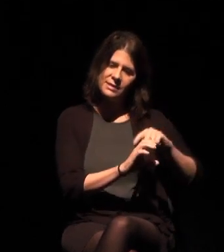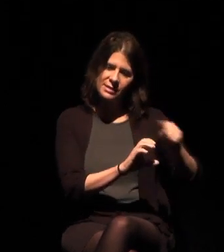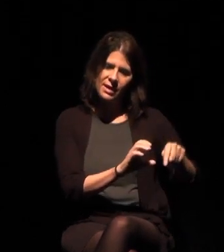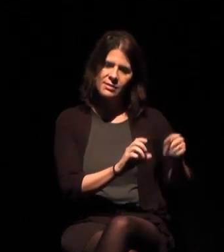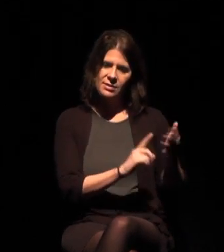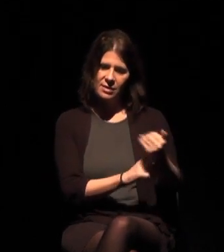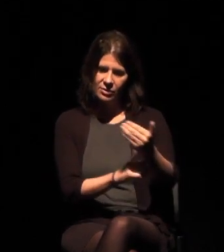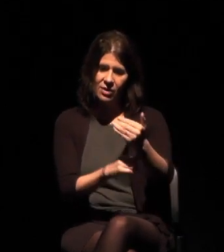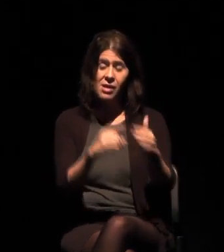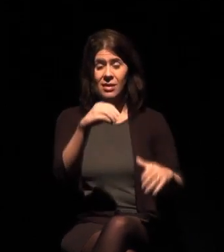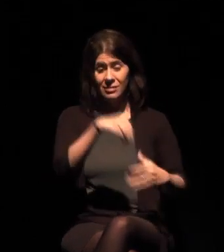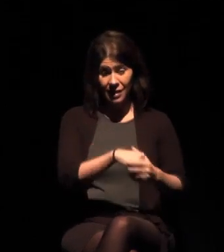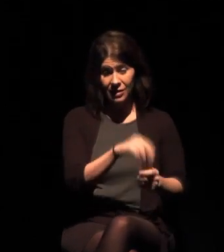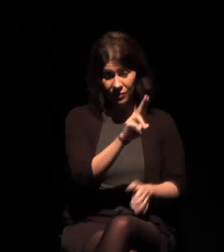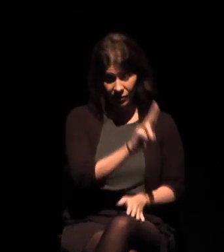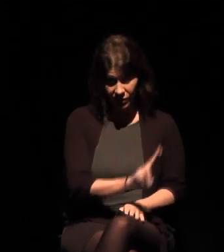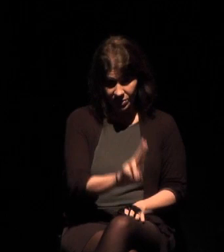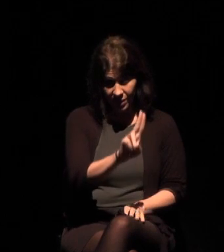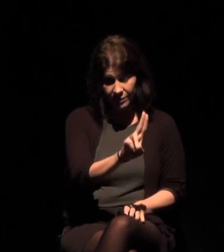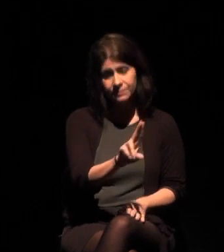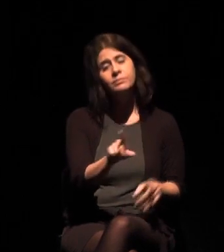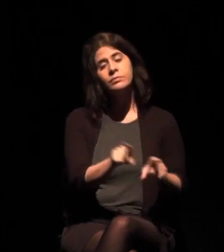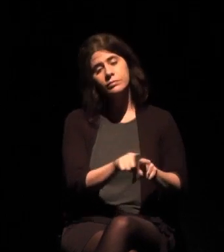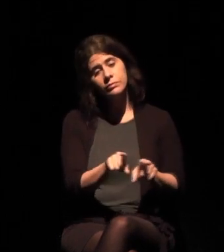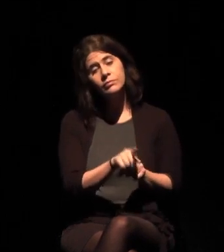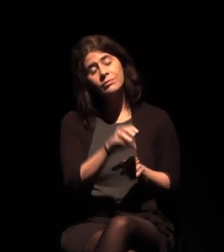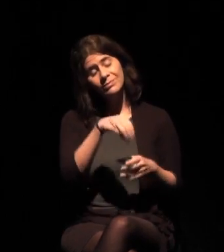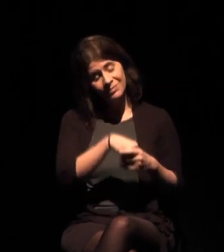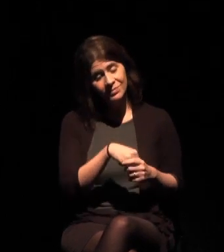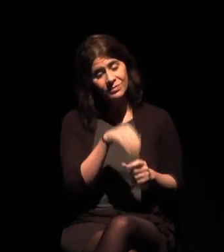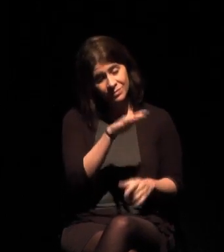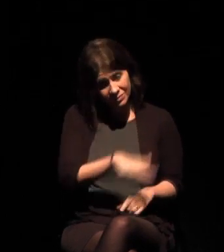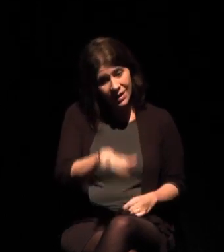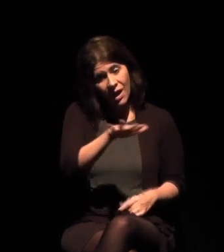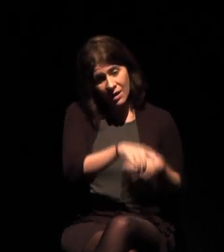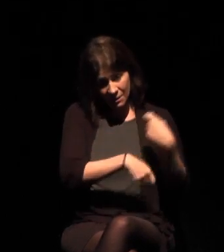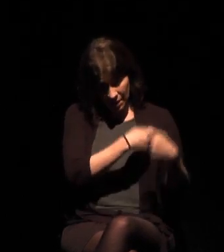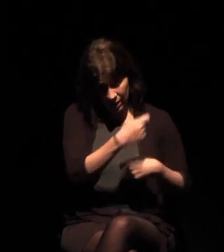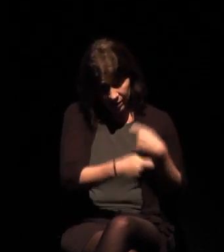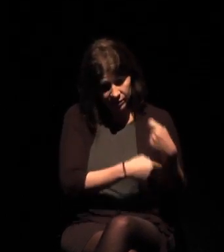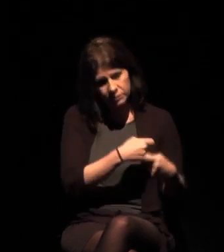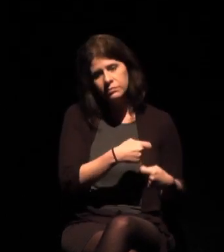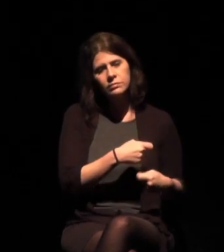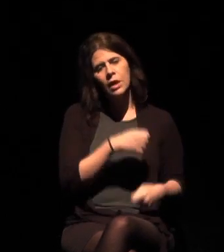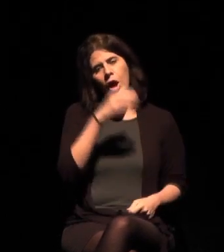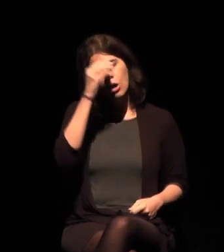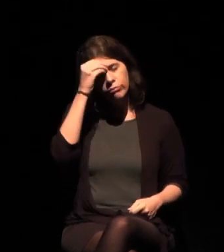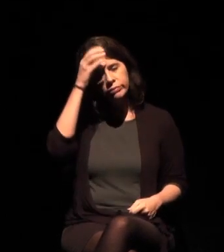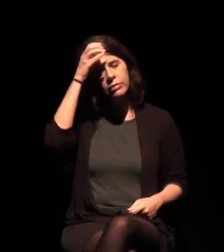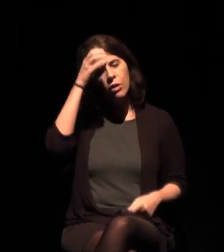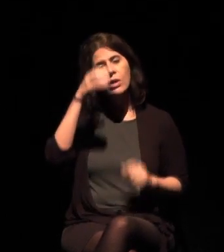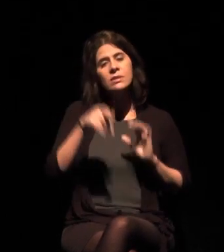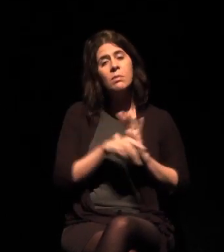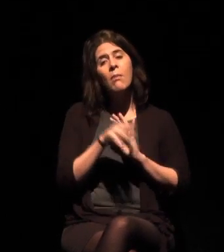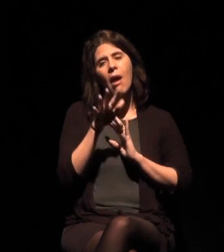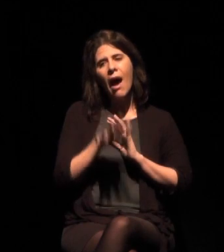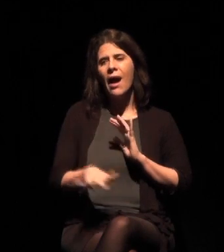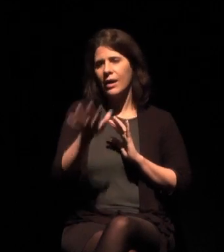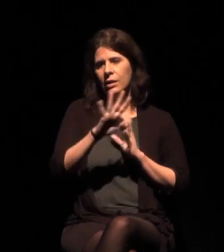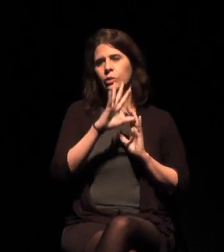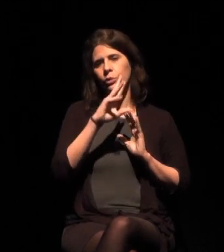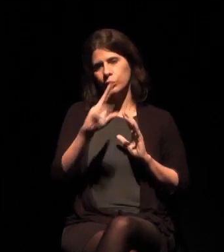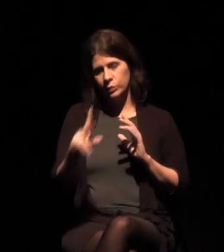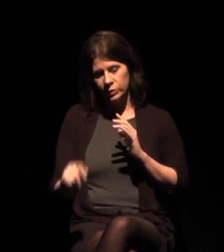universidades e no próprio mercado se quiserem conhecimento de todas estas áreas portanto